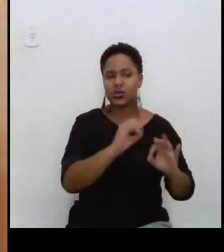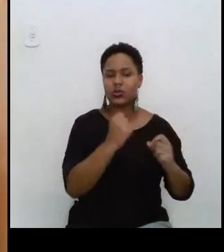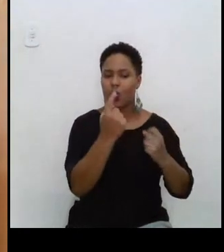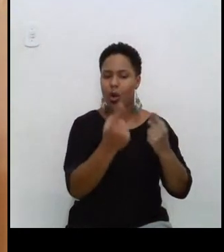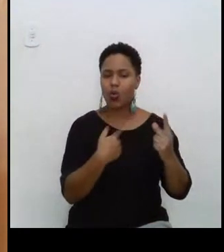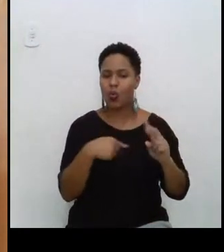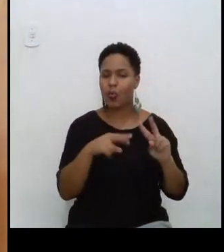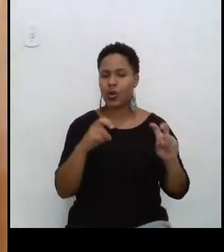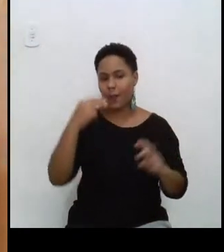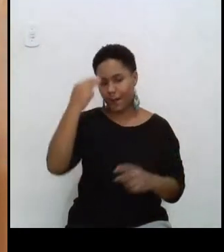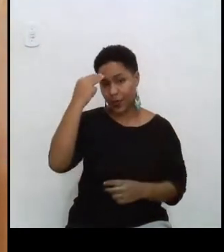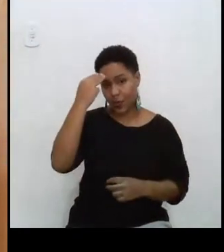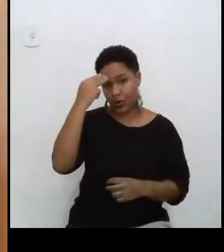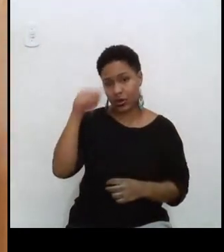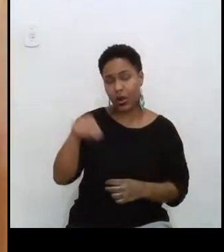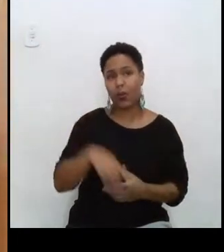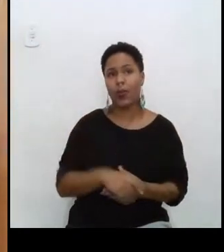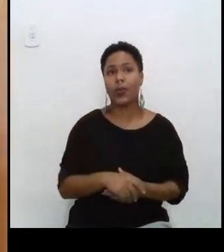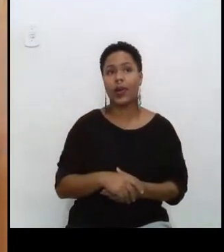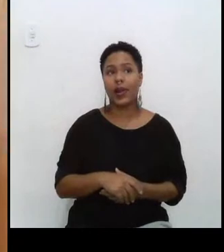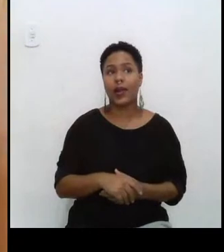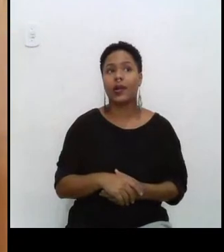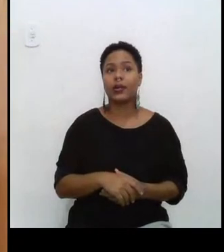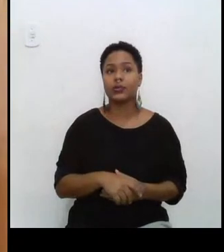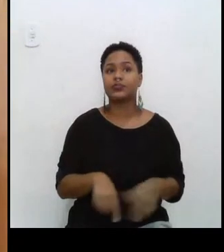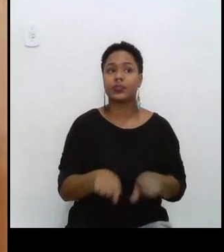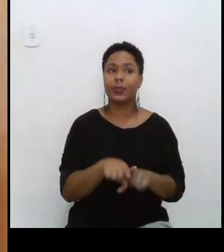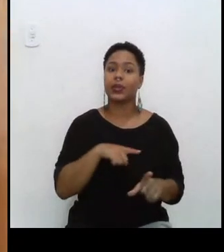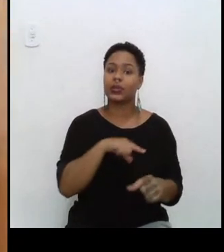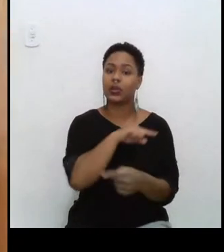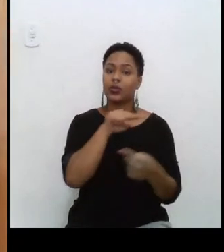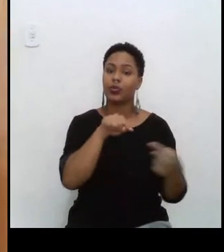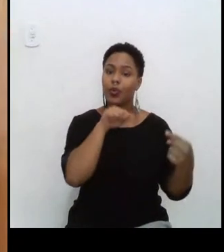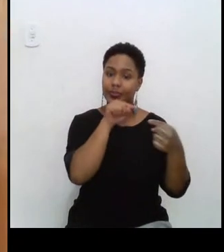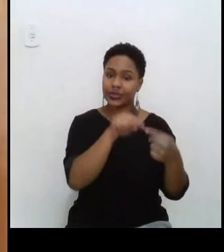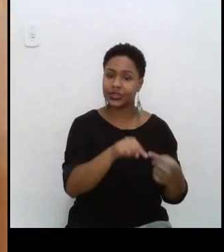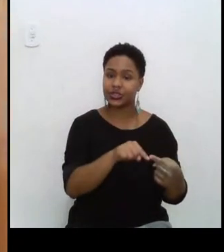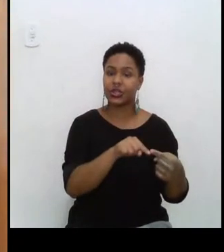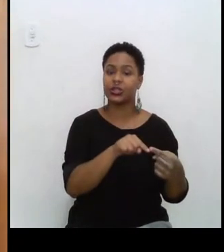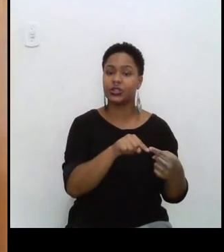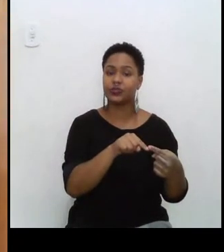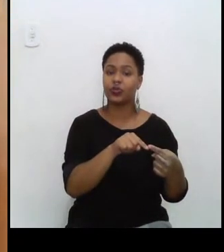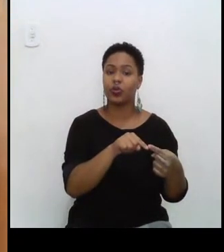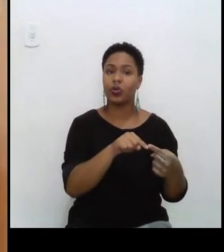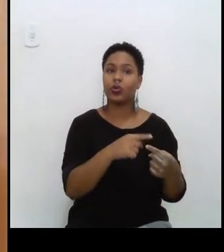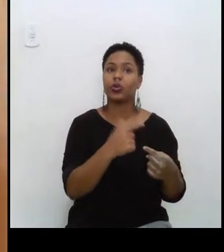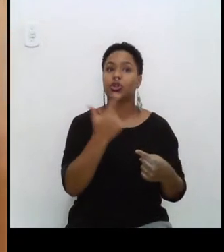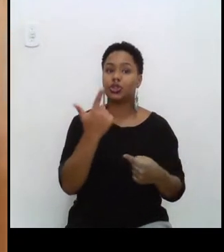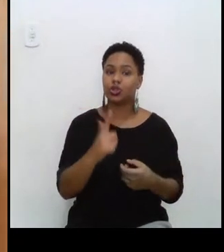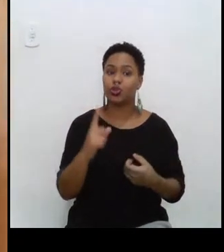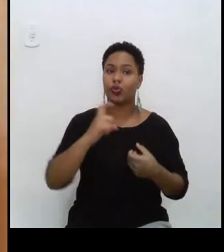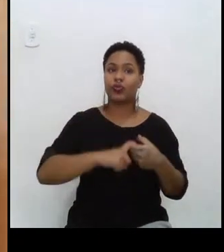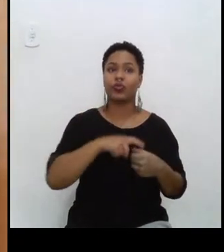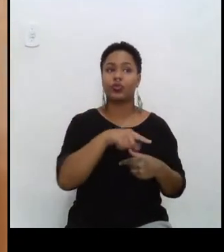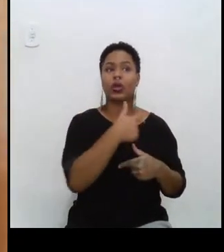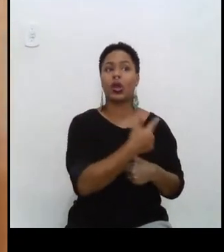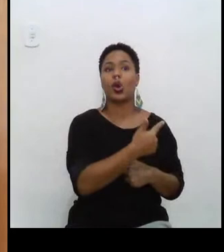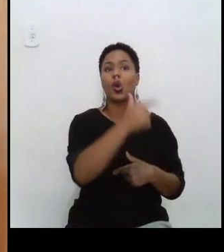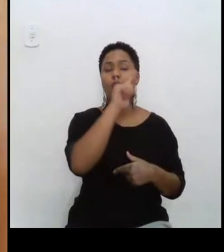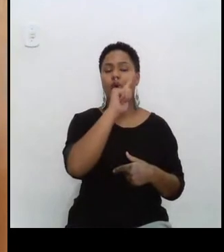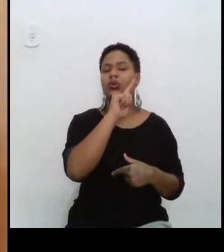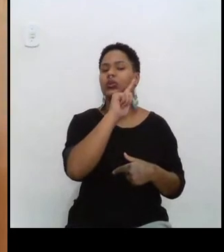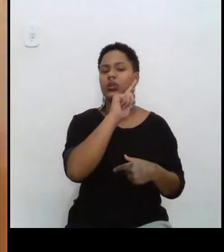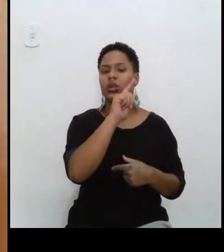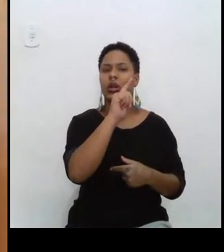a partir do ar não é essa rua atrás da outra forma sem contar essas memórias não funcionamento a partir